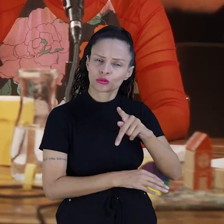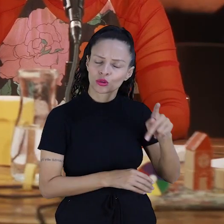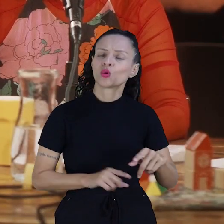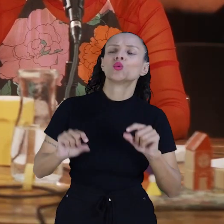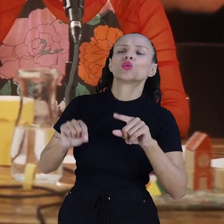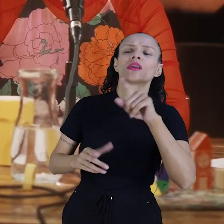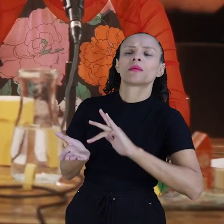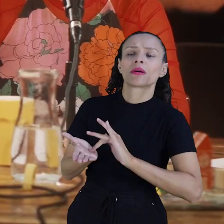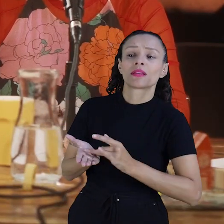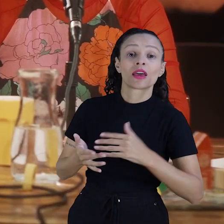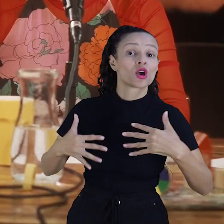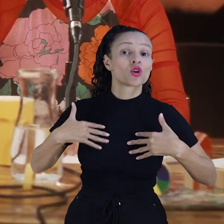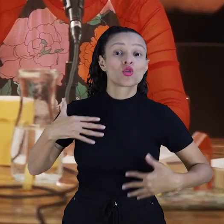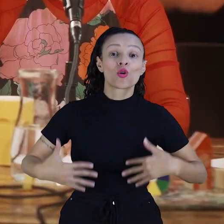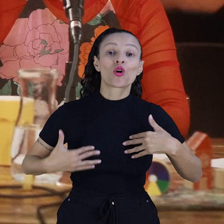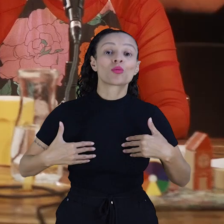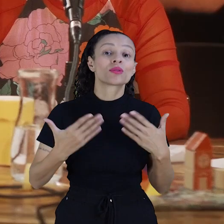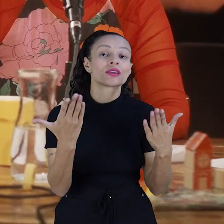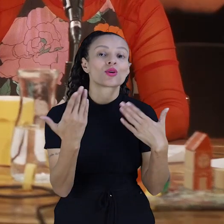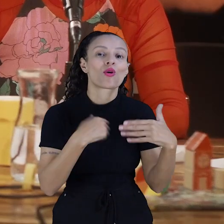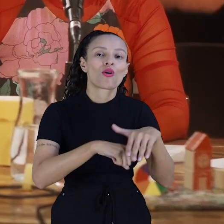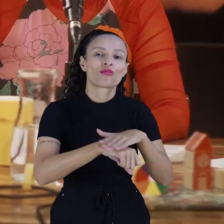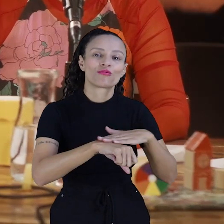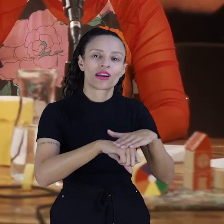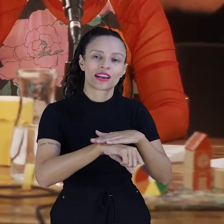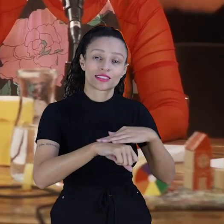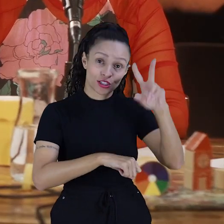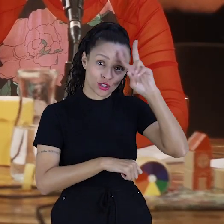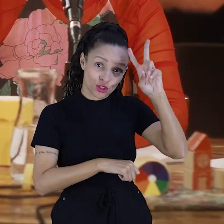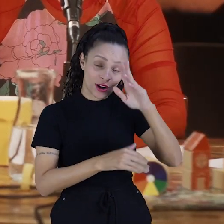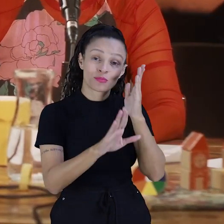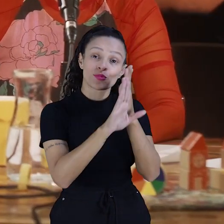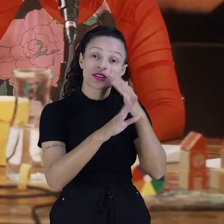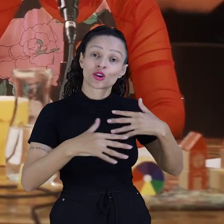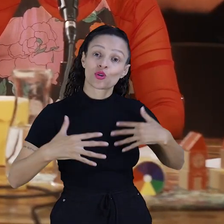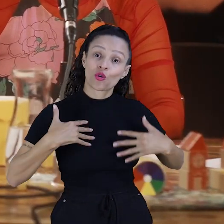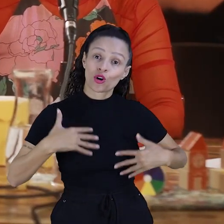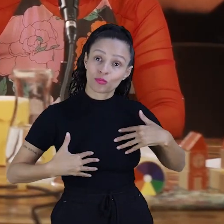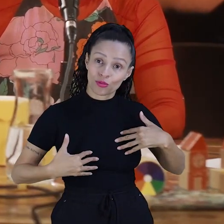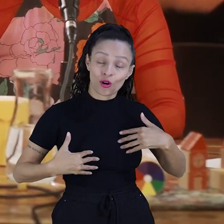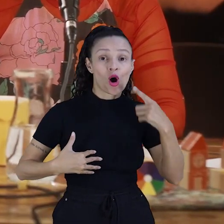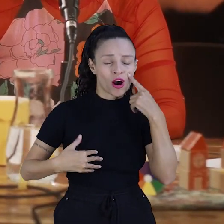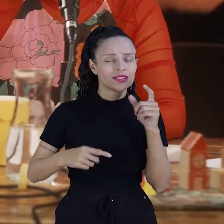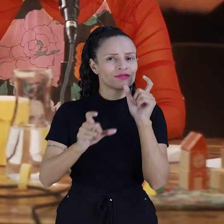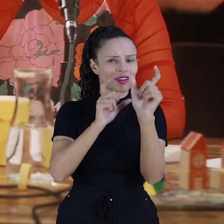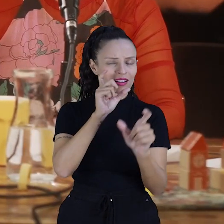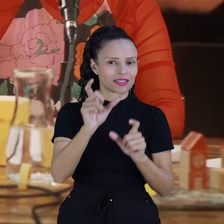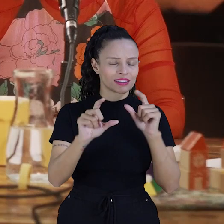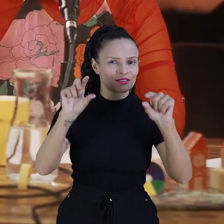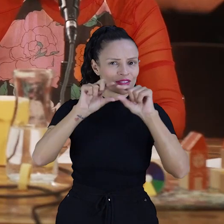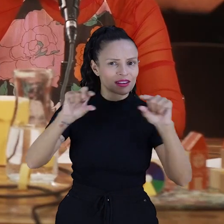balé? É um corpo que conversa. Eu sei a história pelo corpo. É o corpo que tá... Olha essas